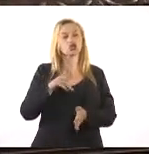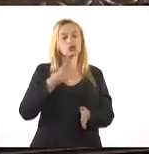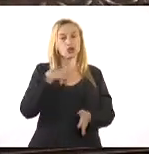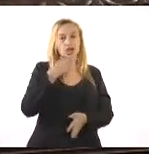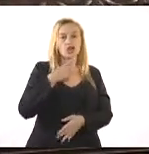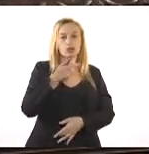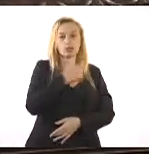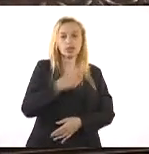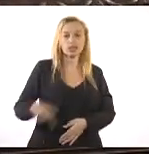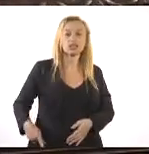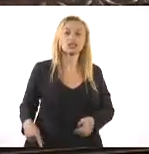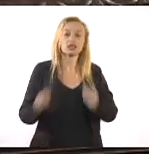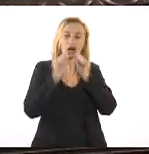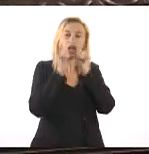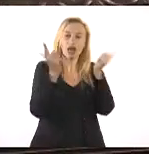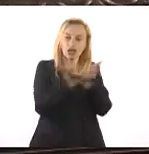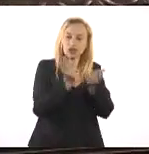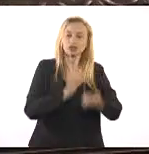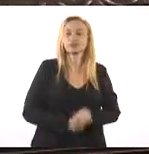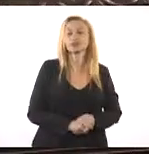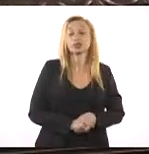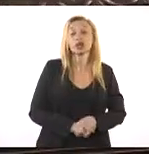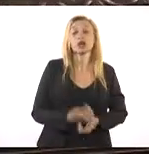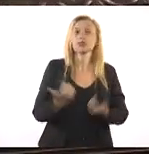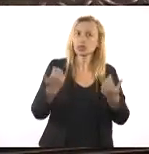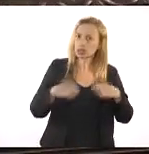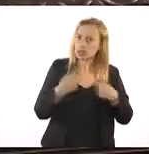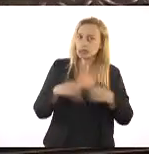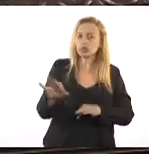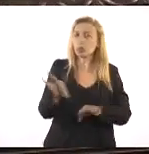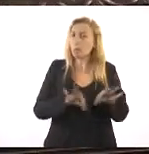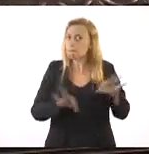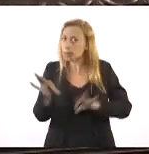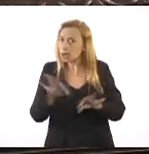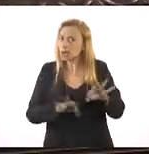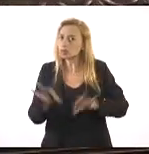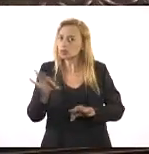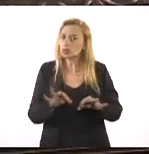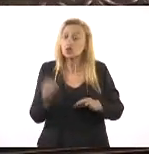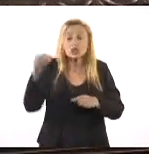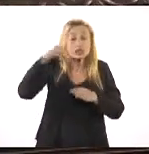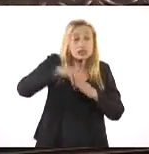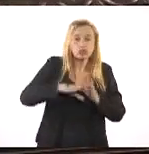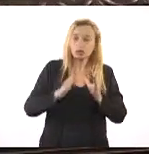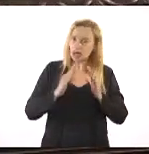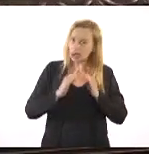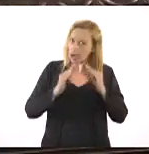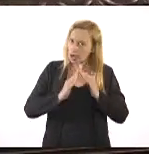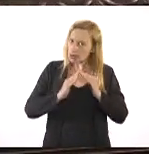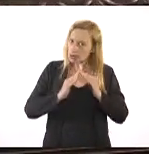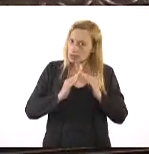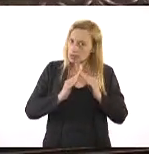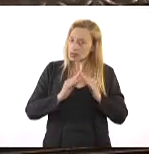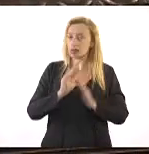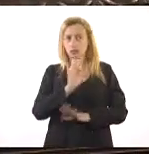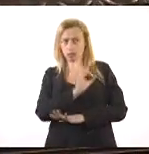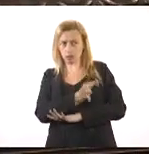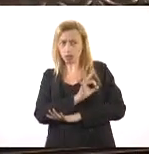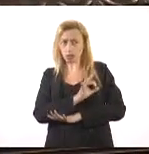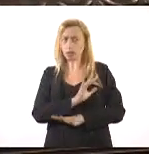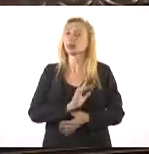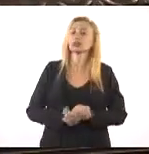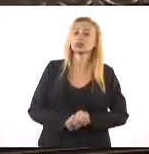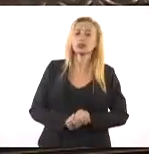Alerj, presidente, temos que ter um plano interno da casa, obviamente,